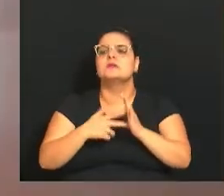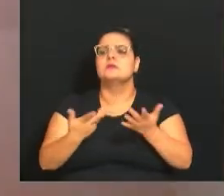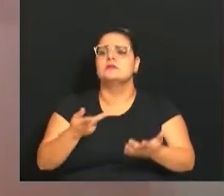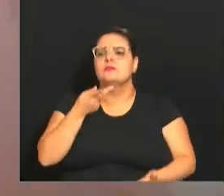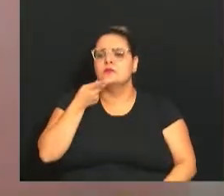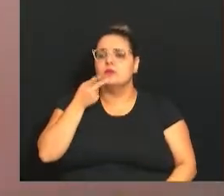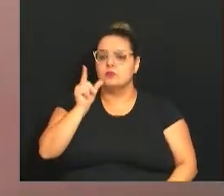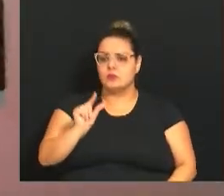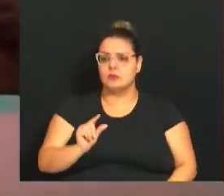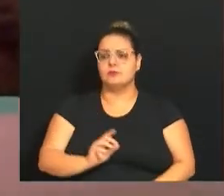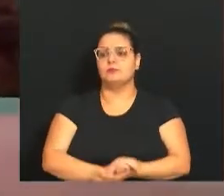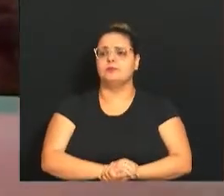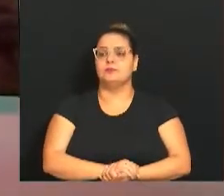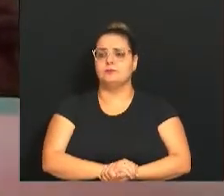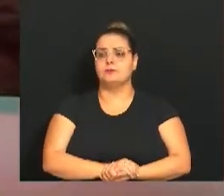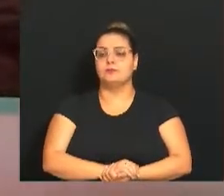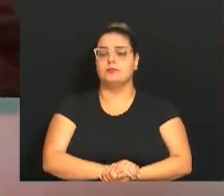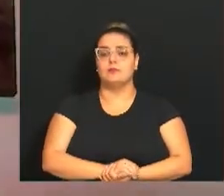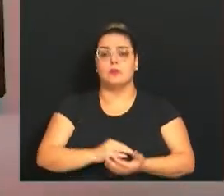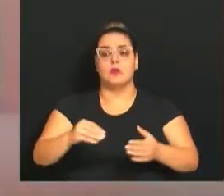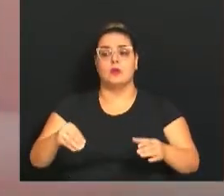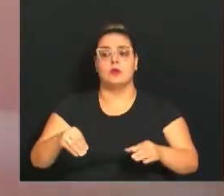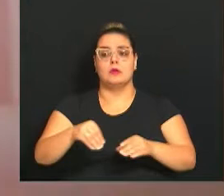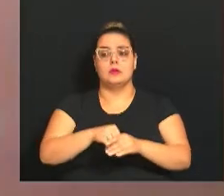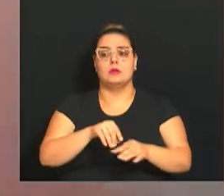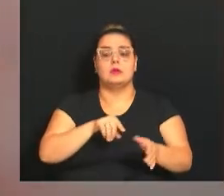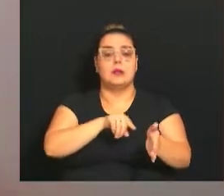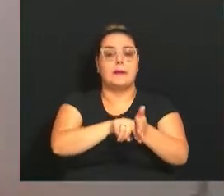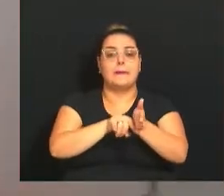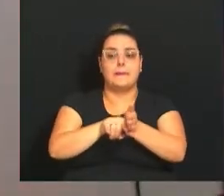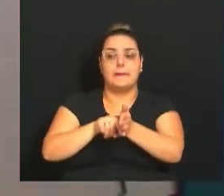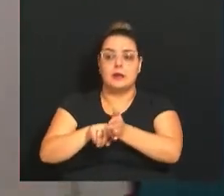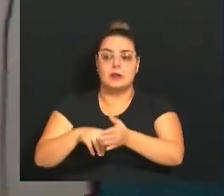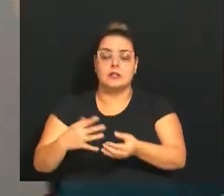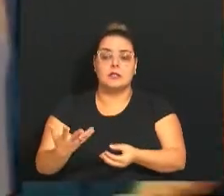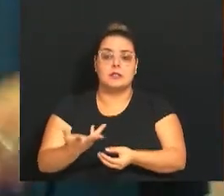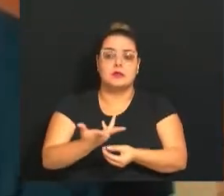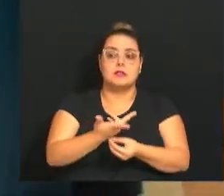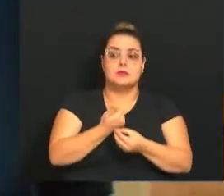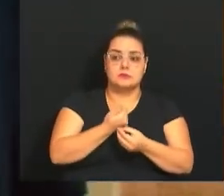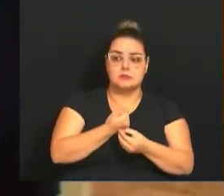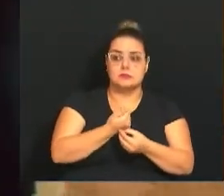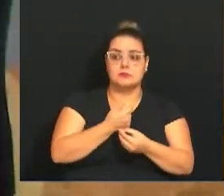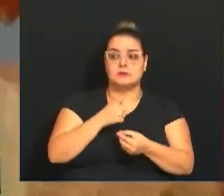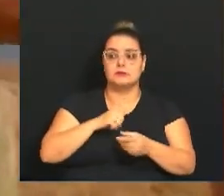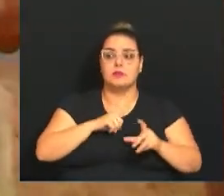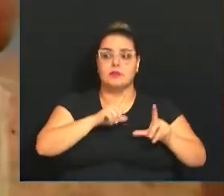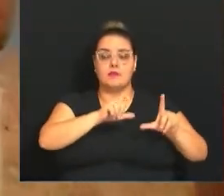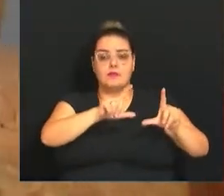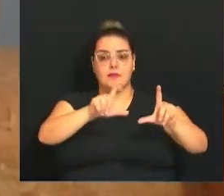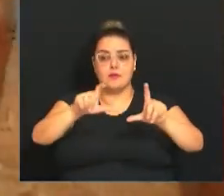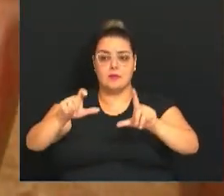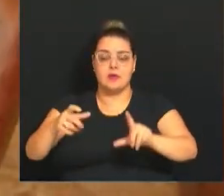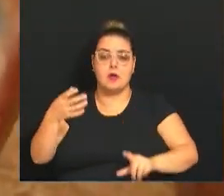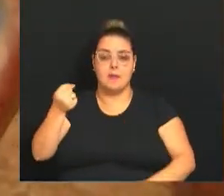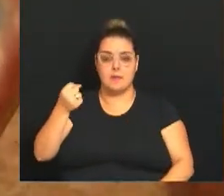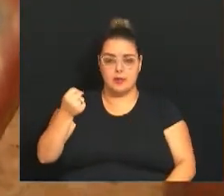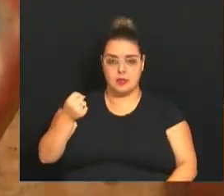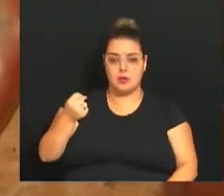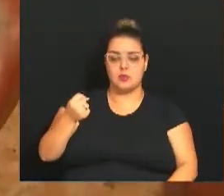Tereza. Então, dentro dessa pesquisa desses artistas, eles têm algumas fotos que estão em preto e branco, que são